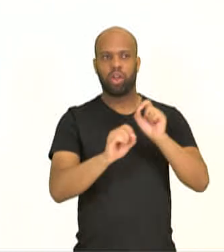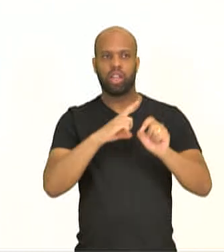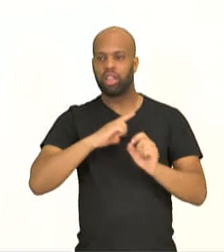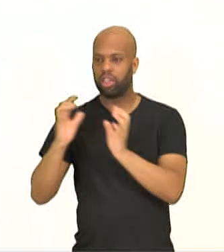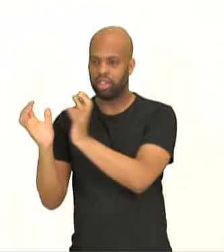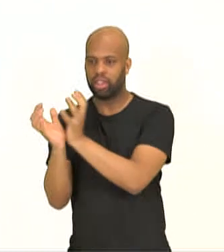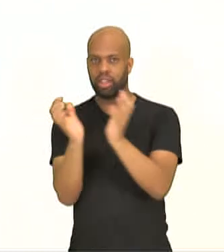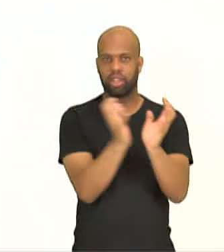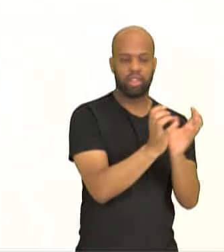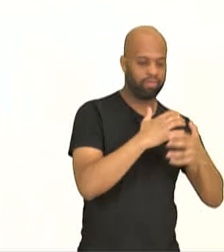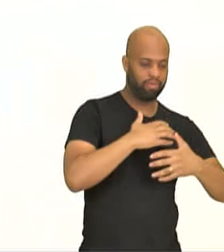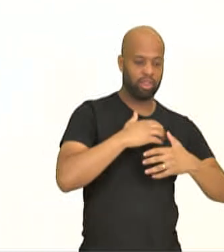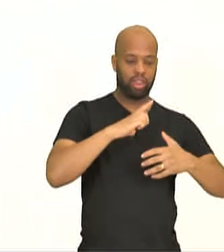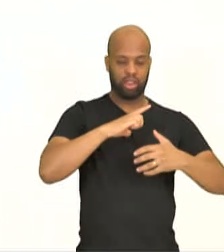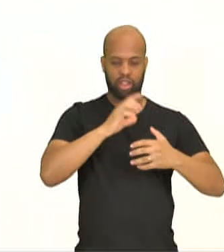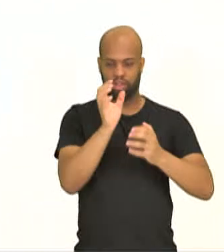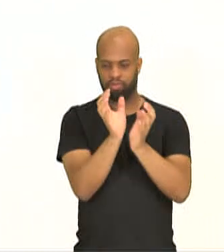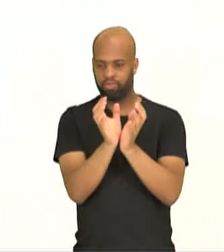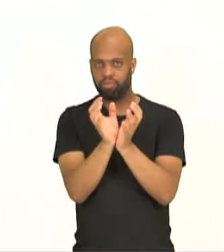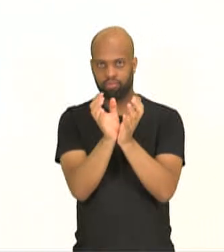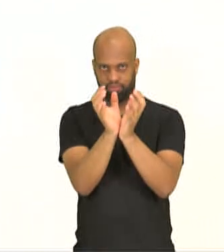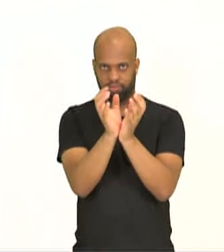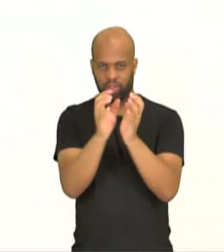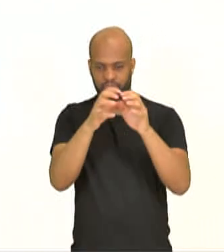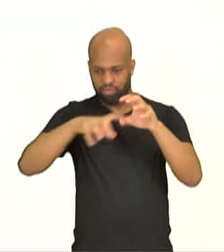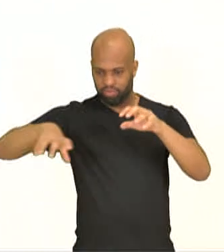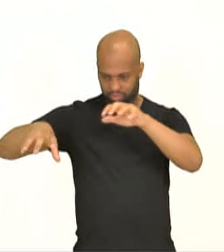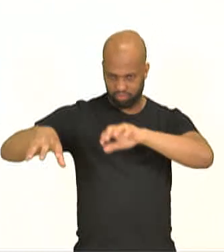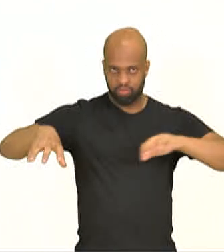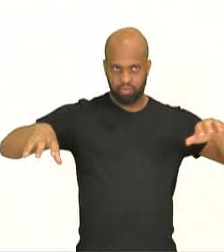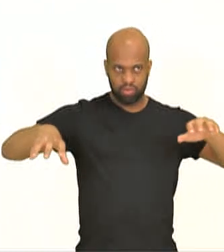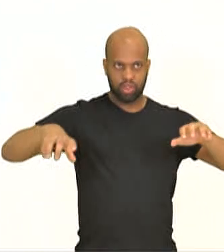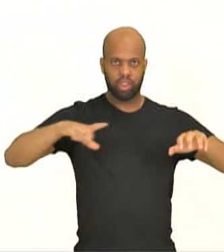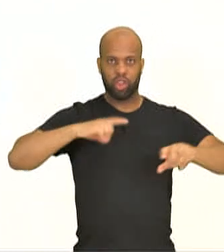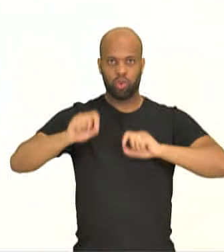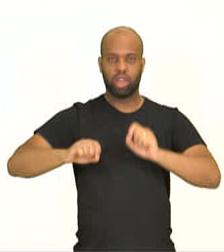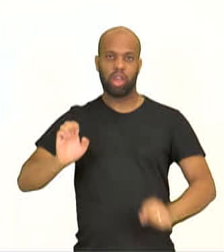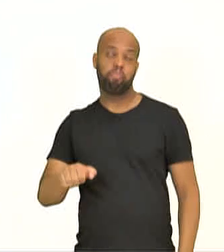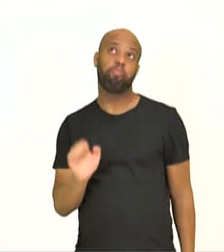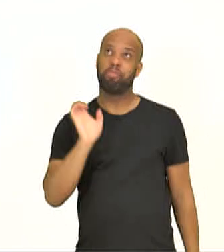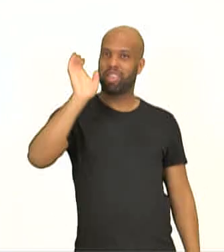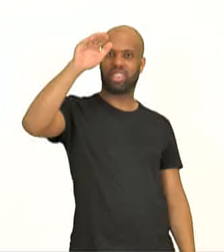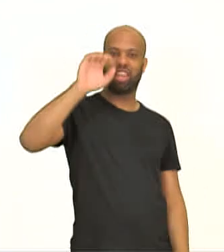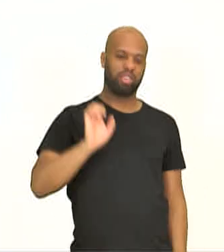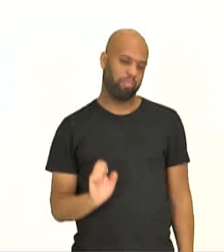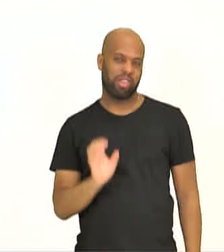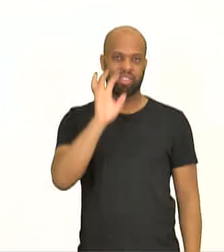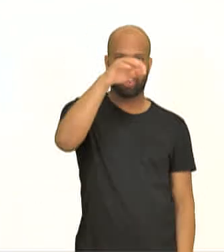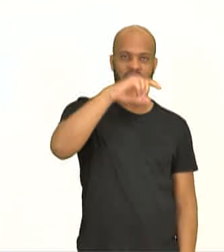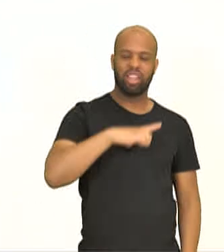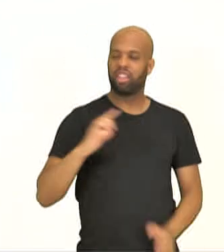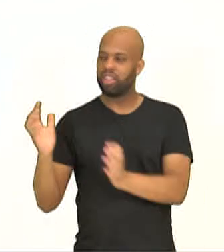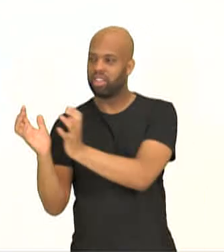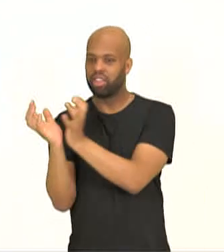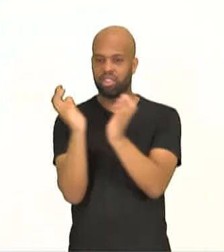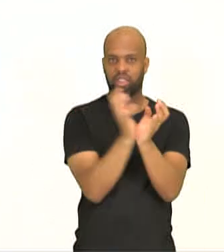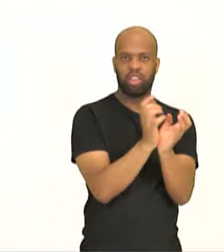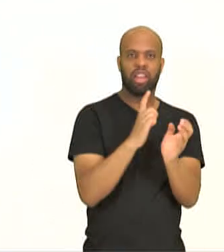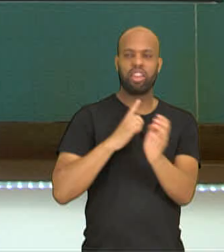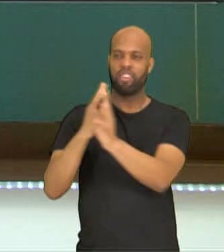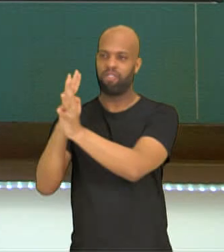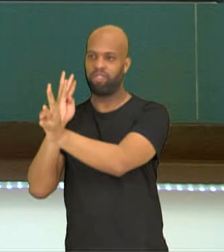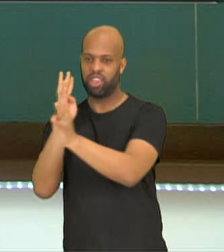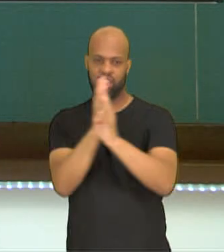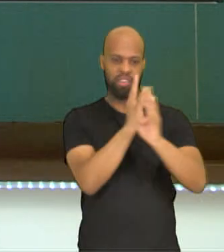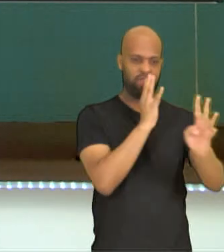equipes se dividindo para acertar uma quantidade de lances livres no basquete. Eu tenho cada equipe, uma de um lado da outra, e o